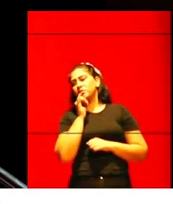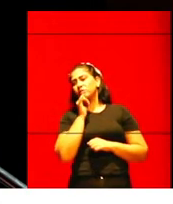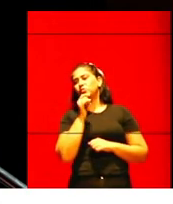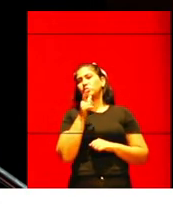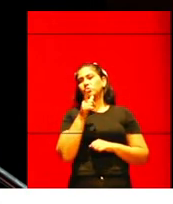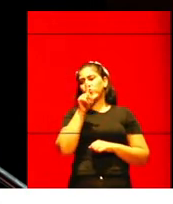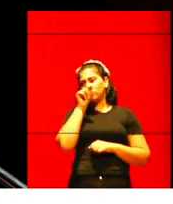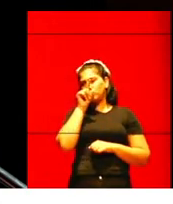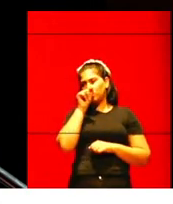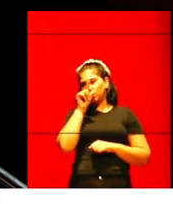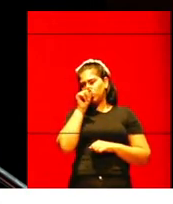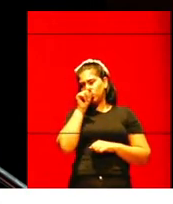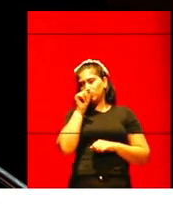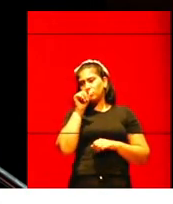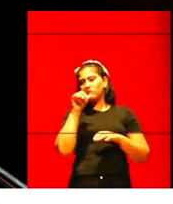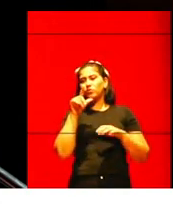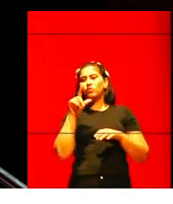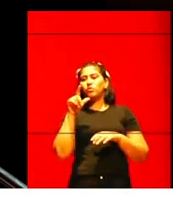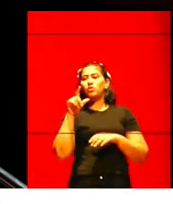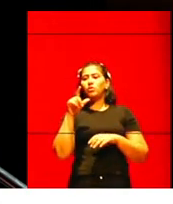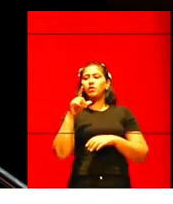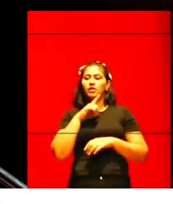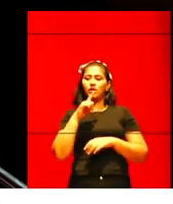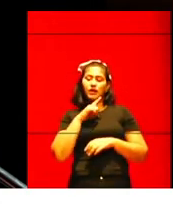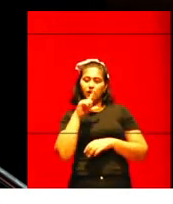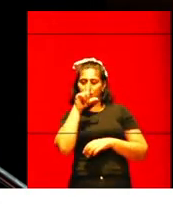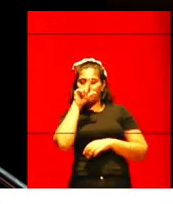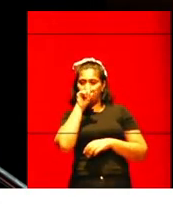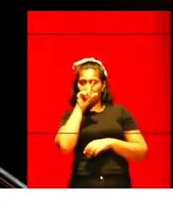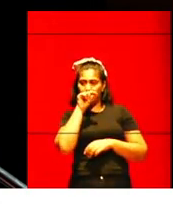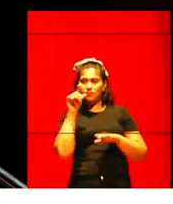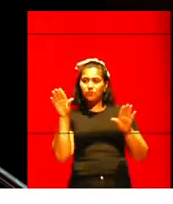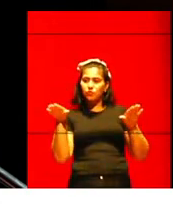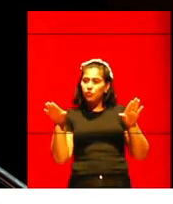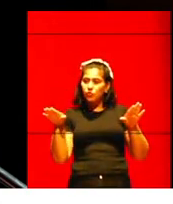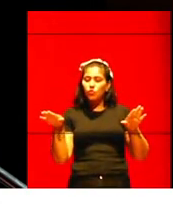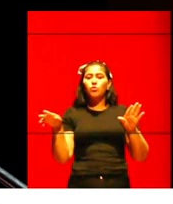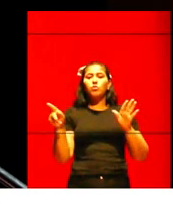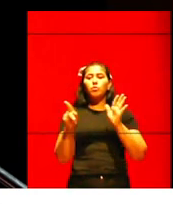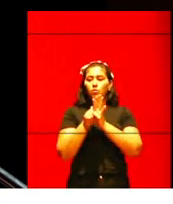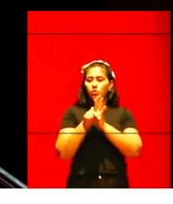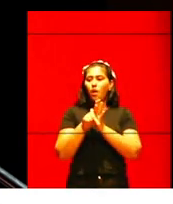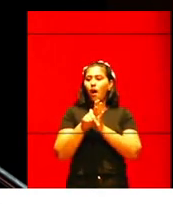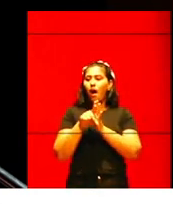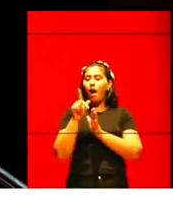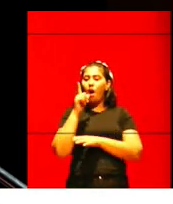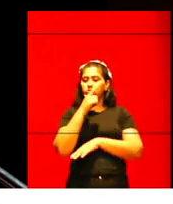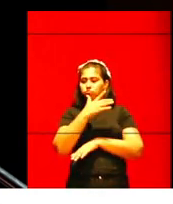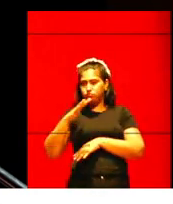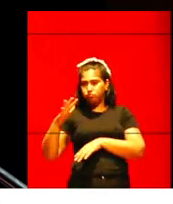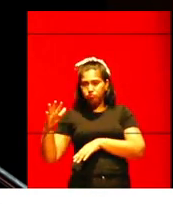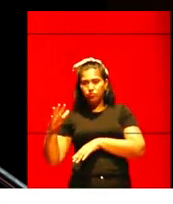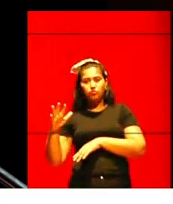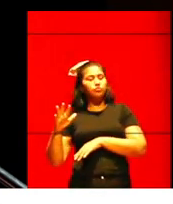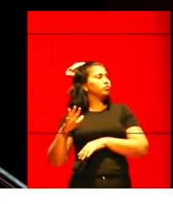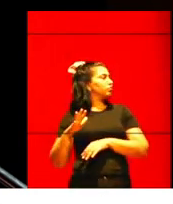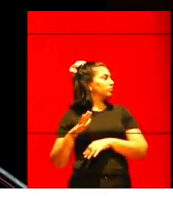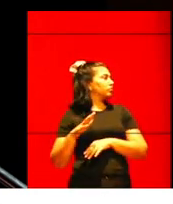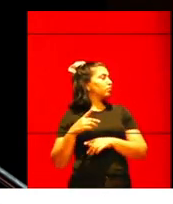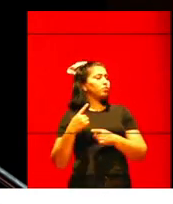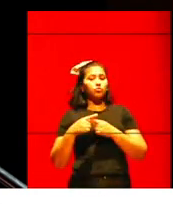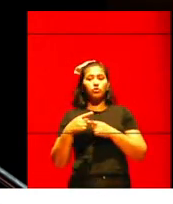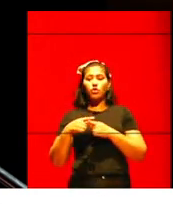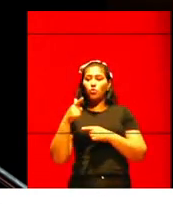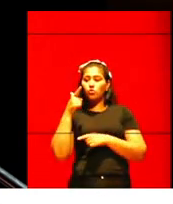glândulas do bico para secretar as ceras. Não pode confundir com a glândula uropigiana, presente na cauda,